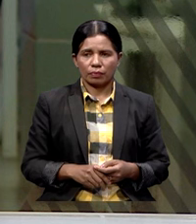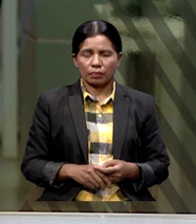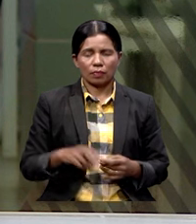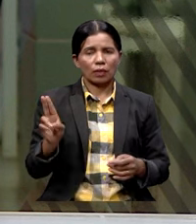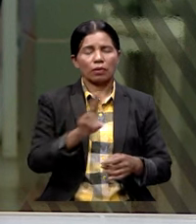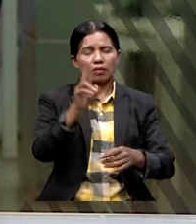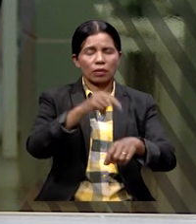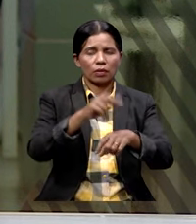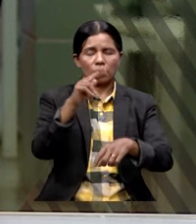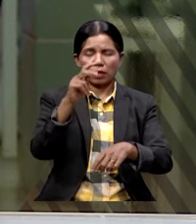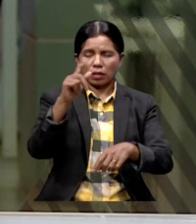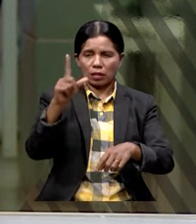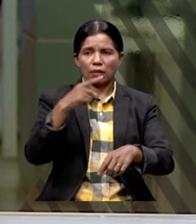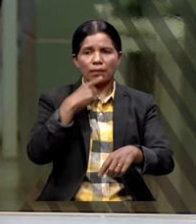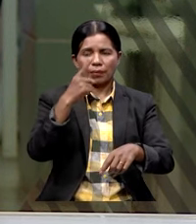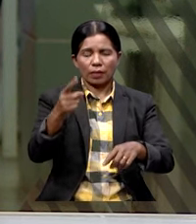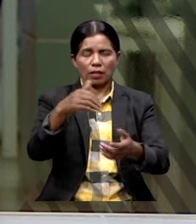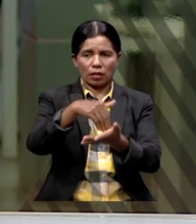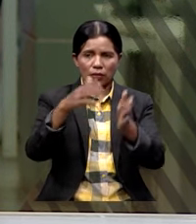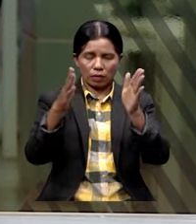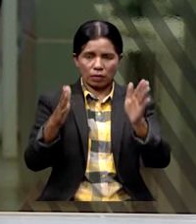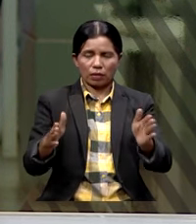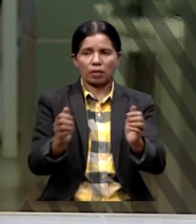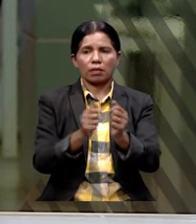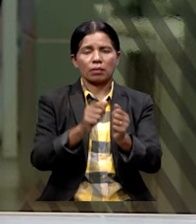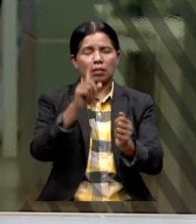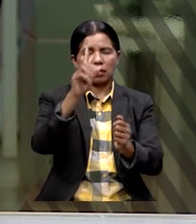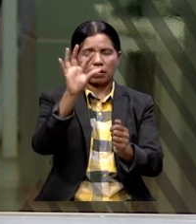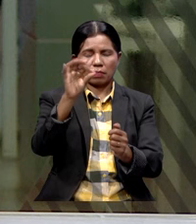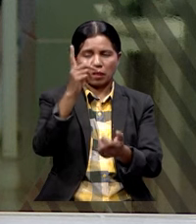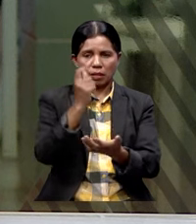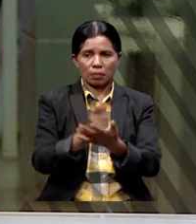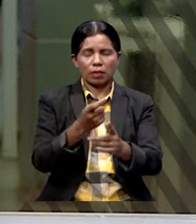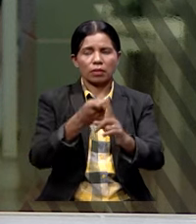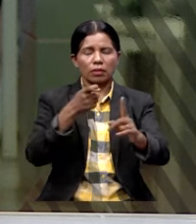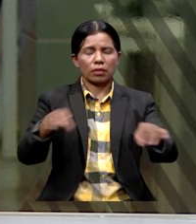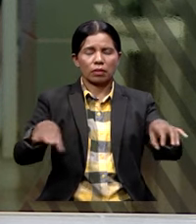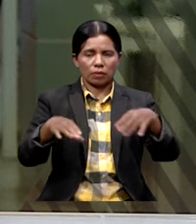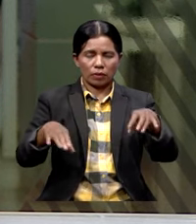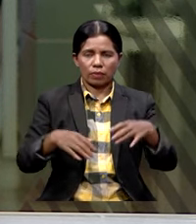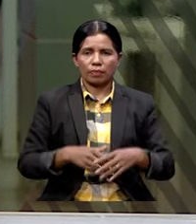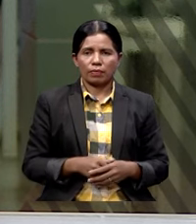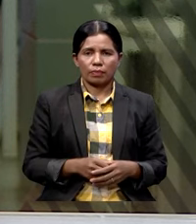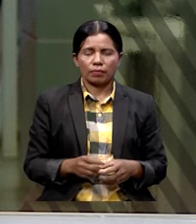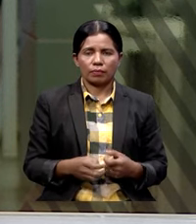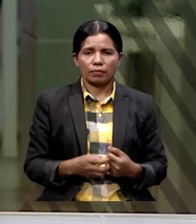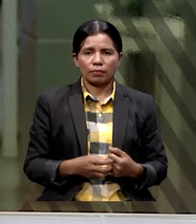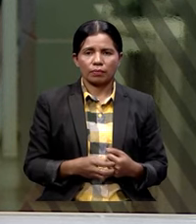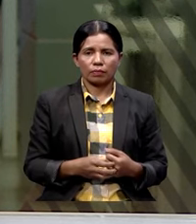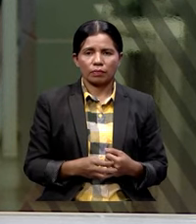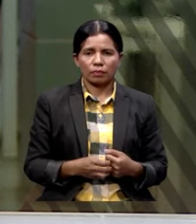Universidade Nacional Timor-Leste elimina uma estudante renunciaresse ao sistema acadêmico.